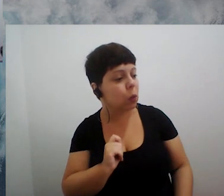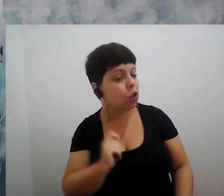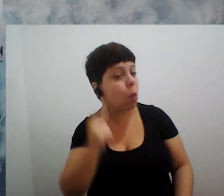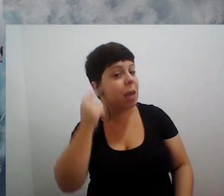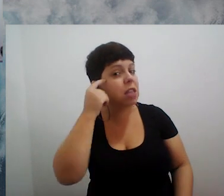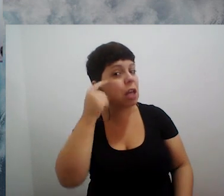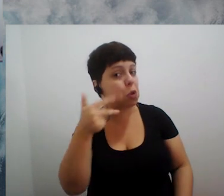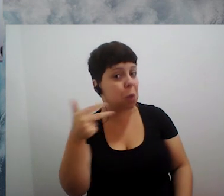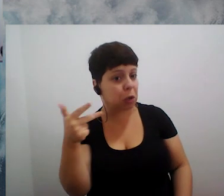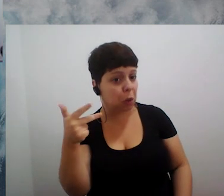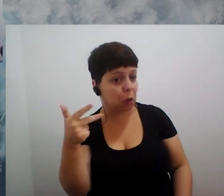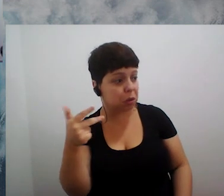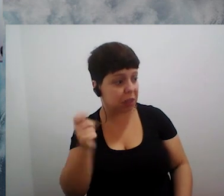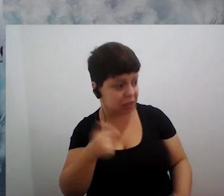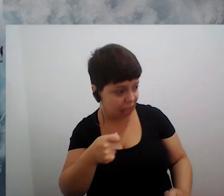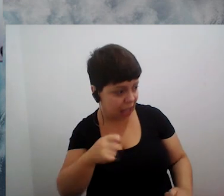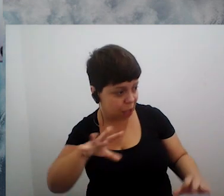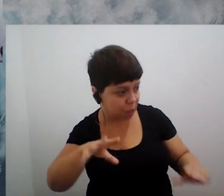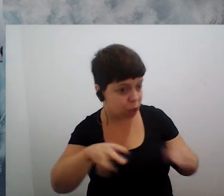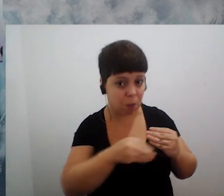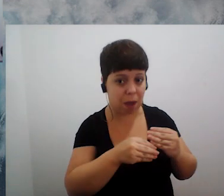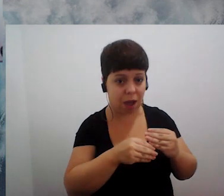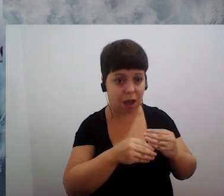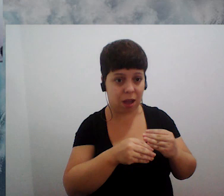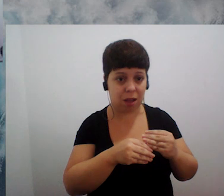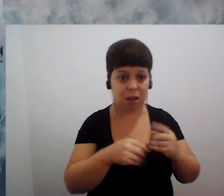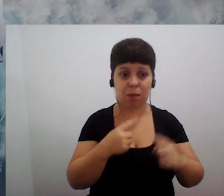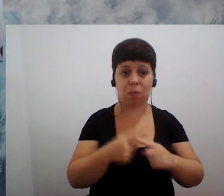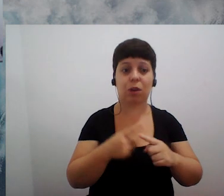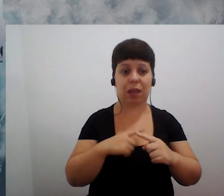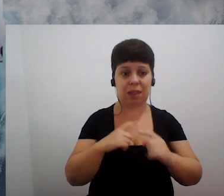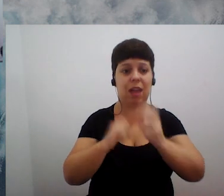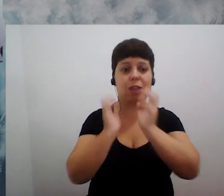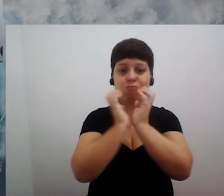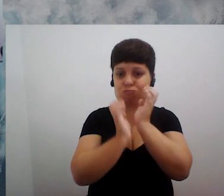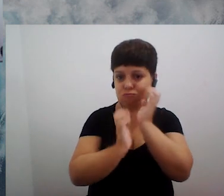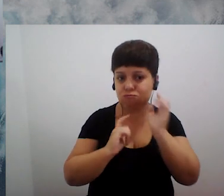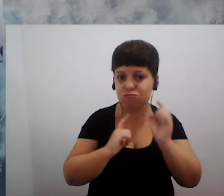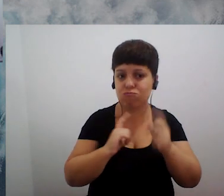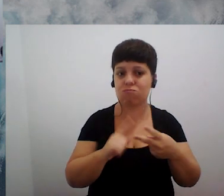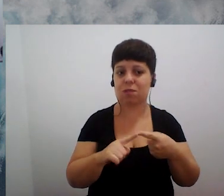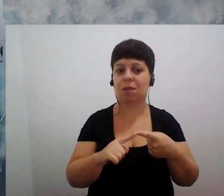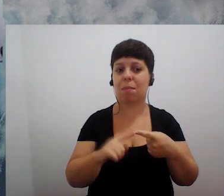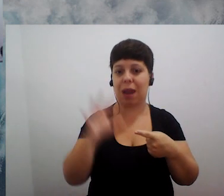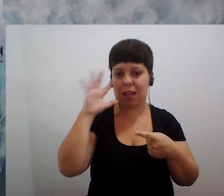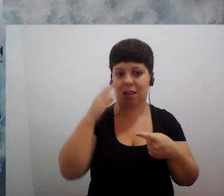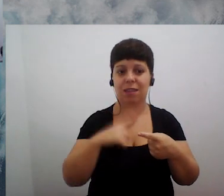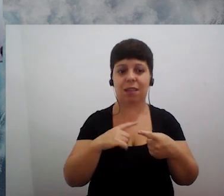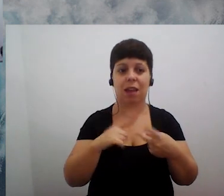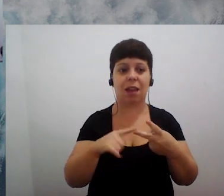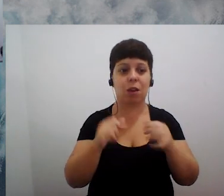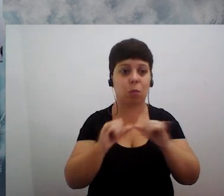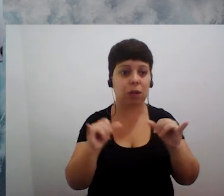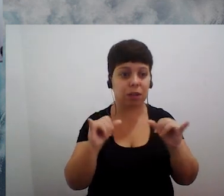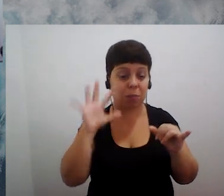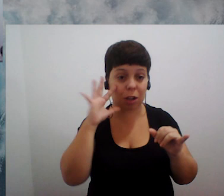fazendo? A gente está pensando em alguma coisa, será que ia somar? Porque eu falei, a gente tem uma parte de questão burocrática para resolver, a gente tem uma parte de